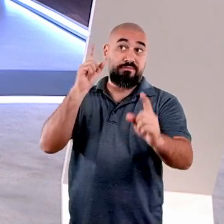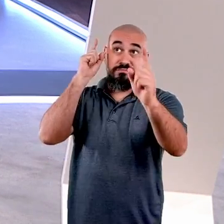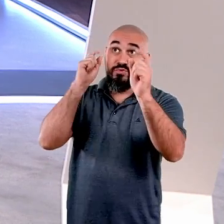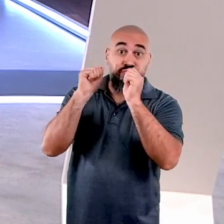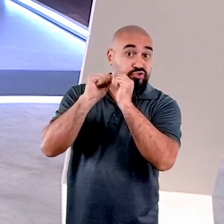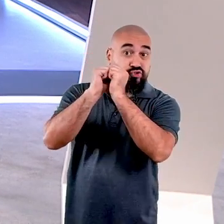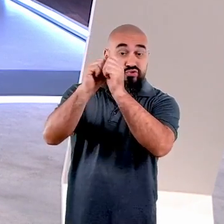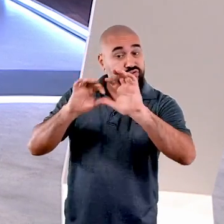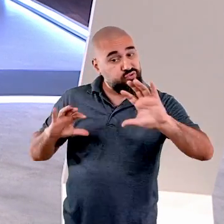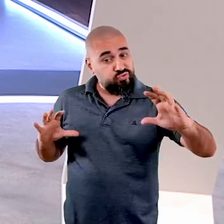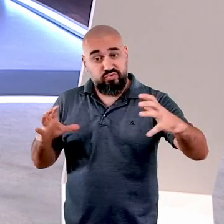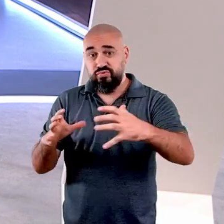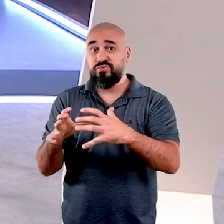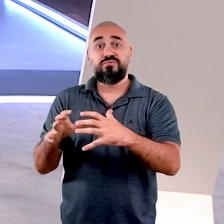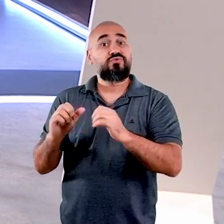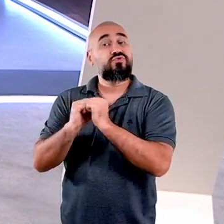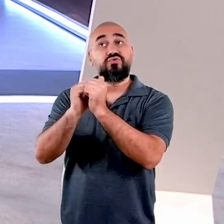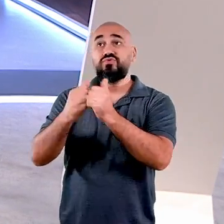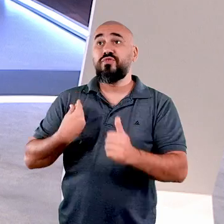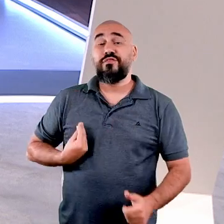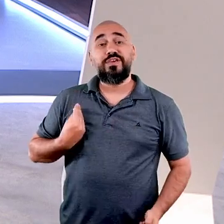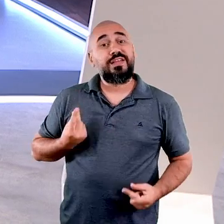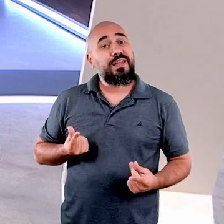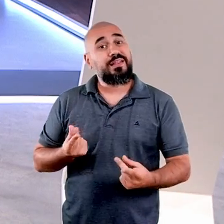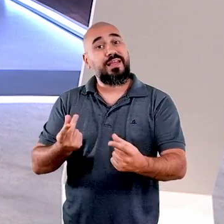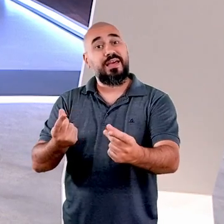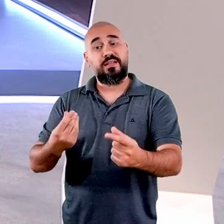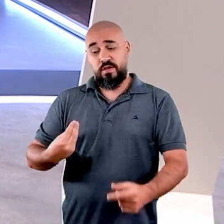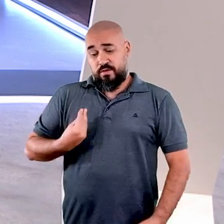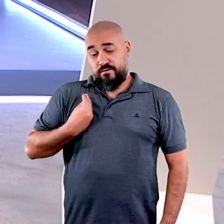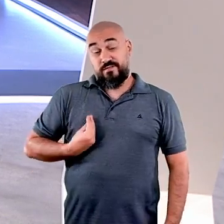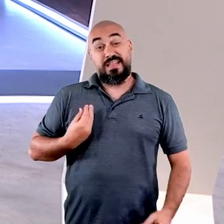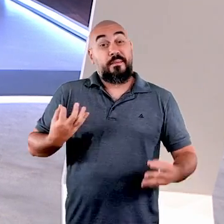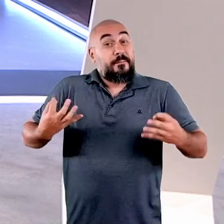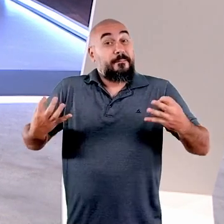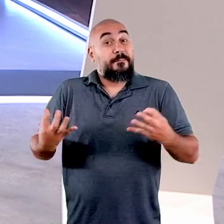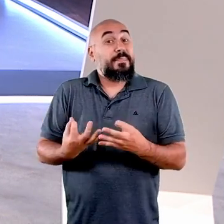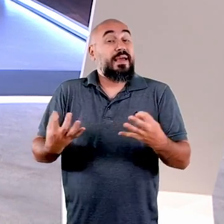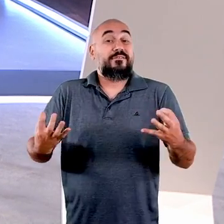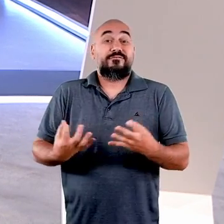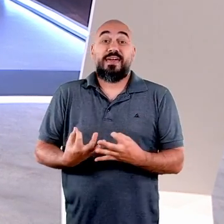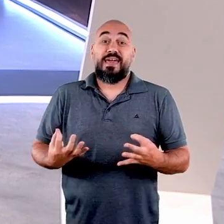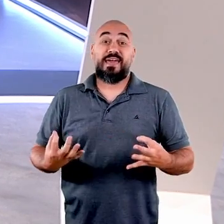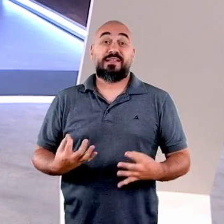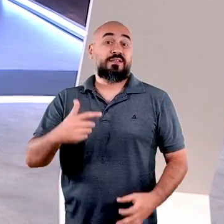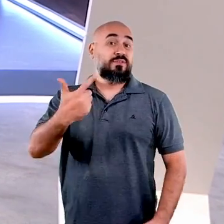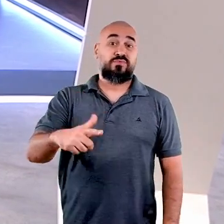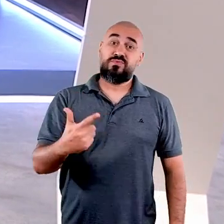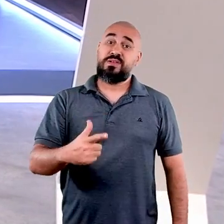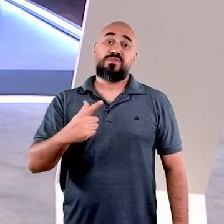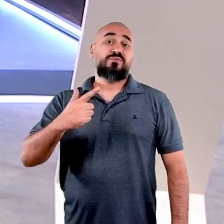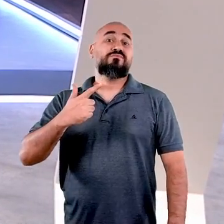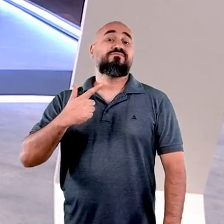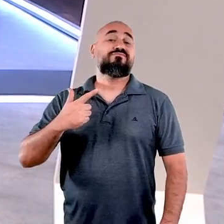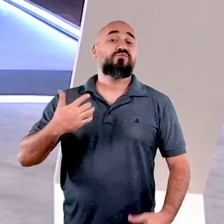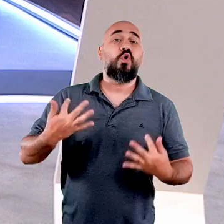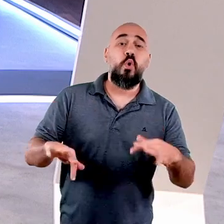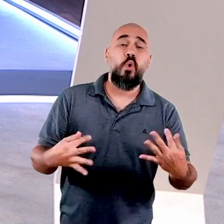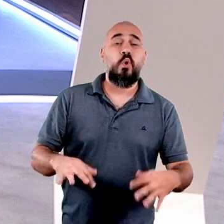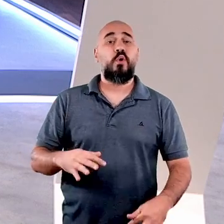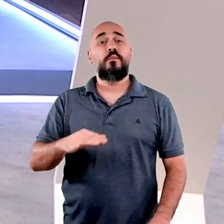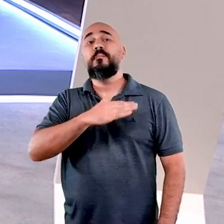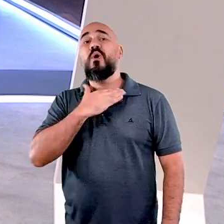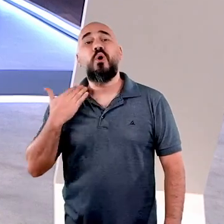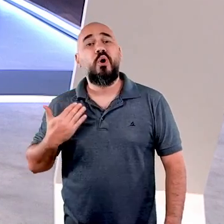sempre, numa vida perfeita. Não é só vida eterna, é também uma vida sem dor, sem